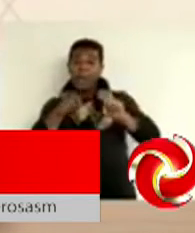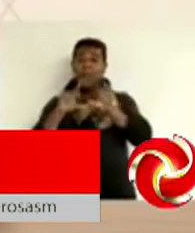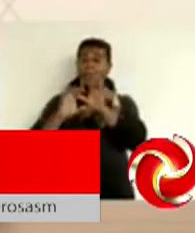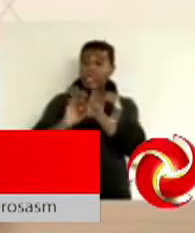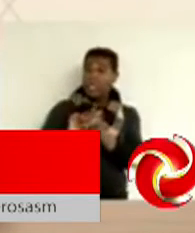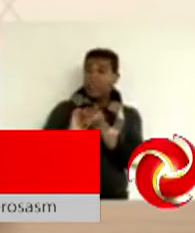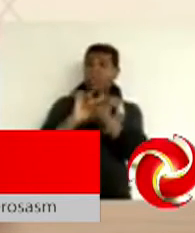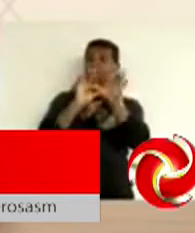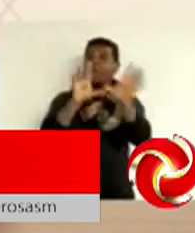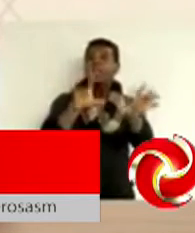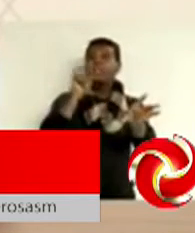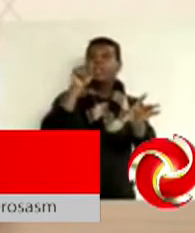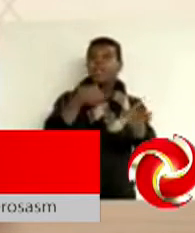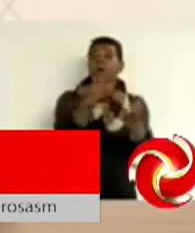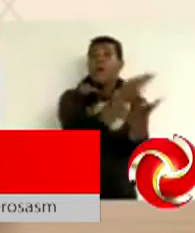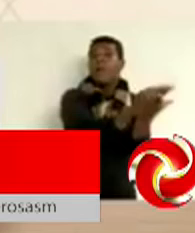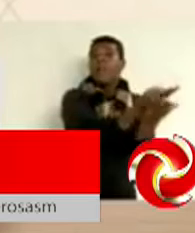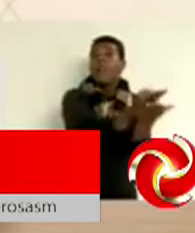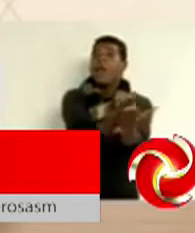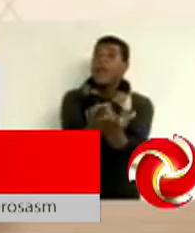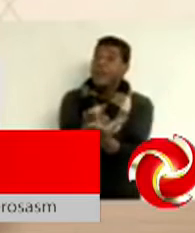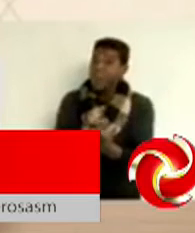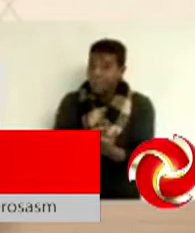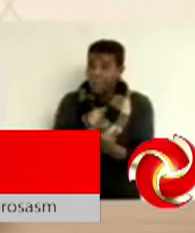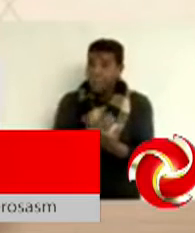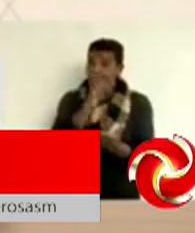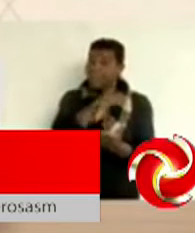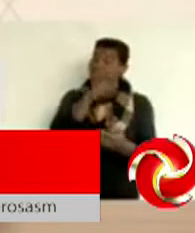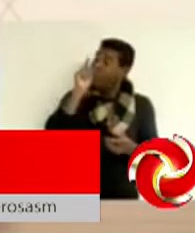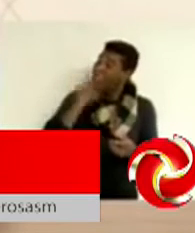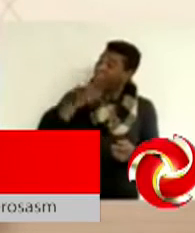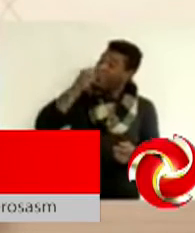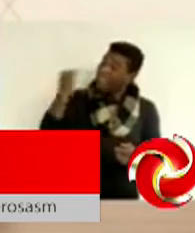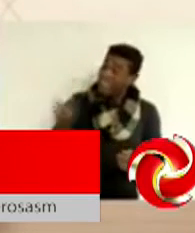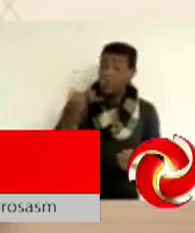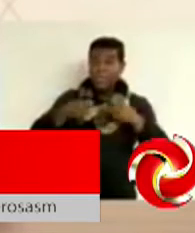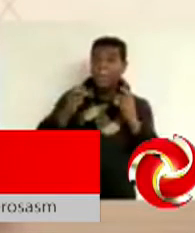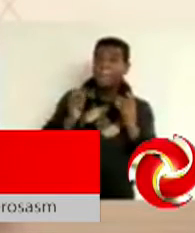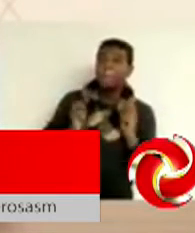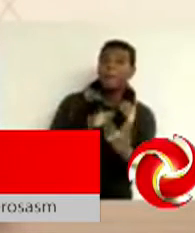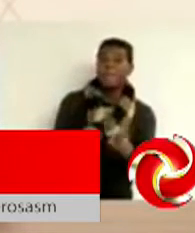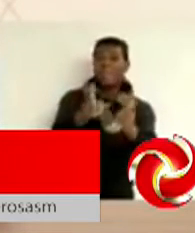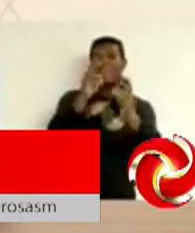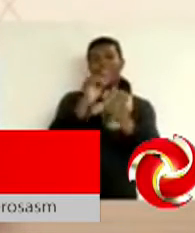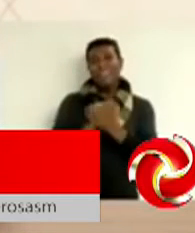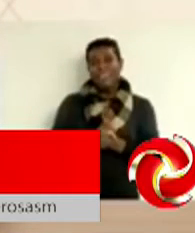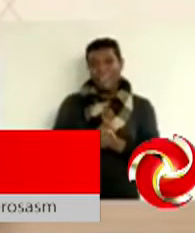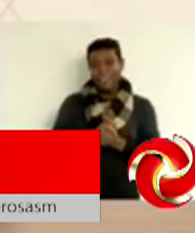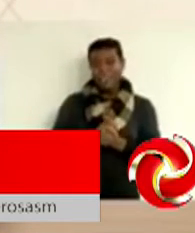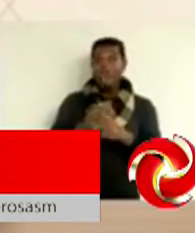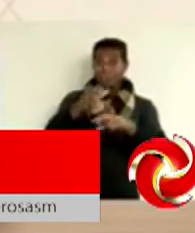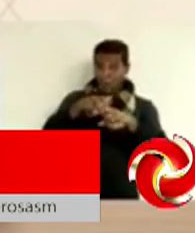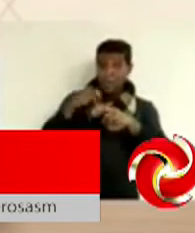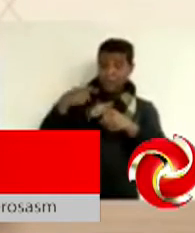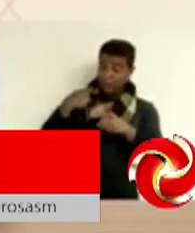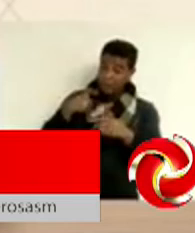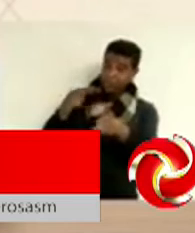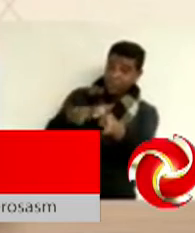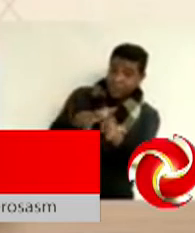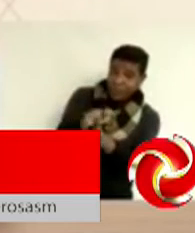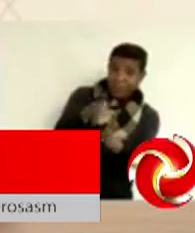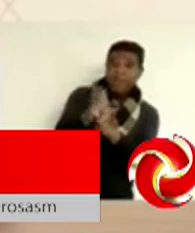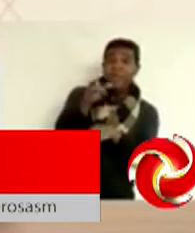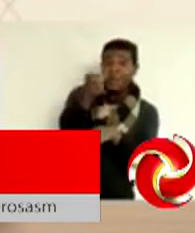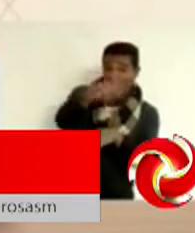que é efetivamente muito importante e está relacionado diretamente com a mortalidade. Eu gostaria de enfatizar que nós